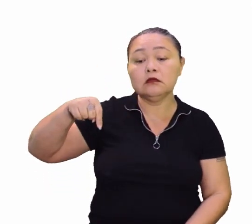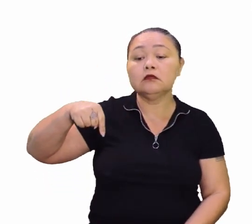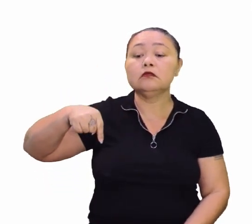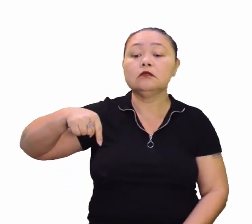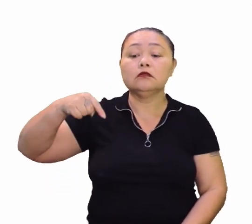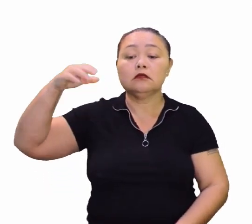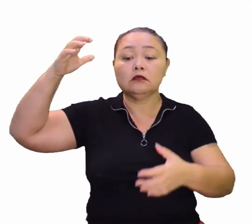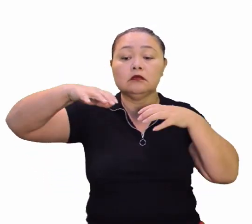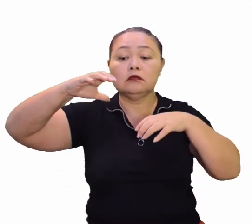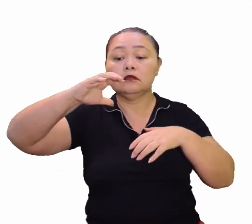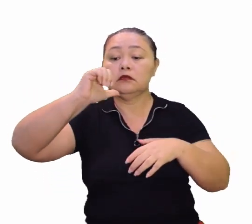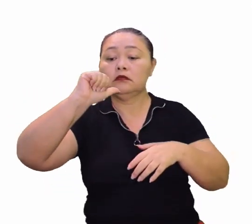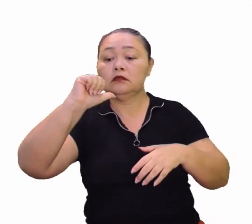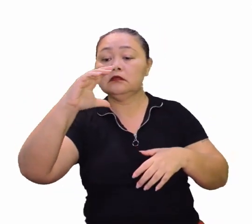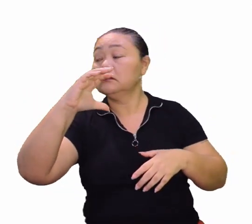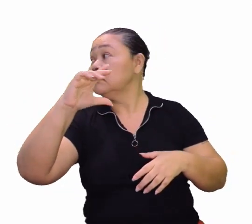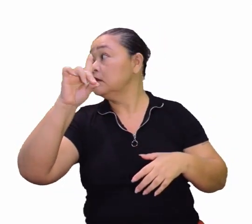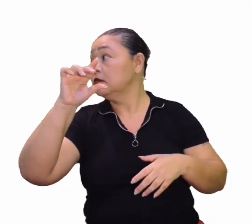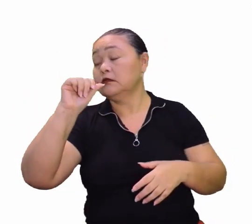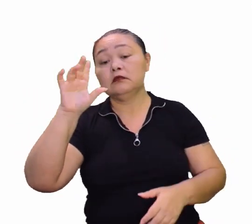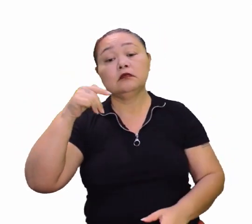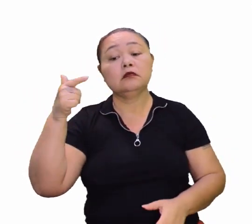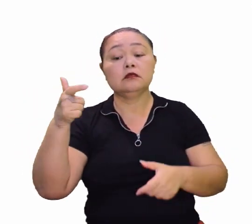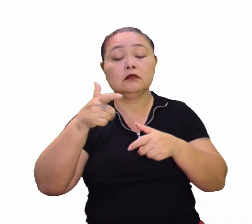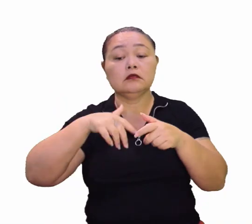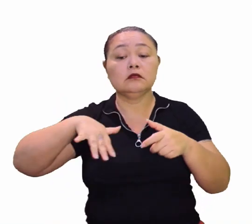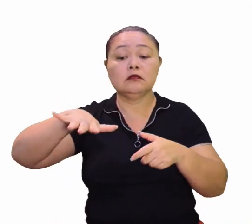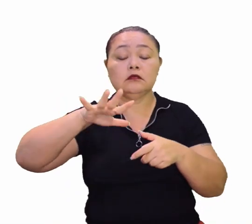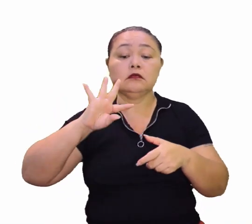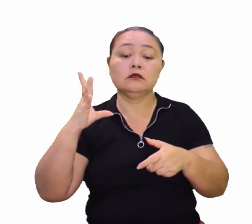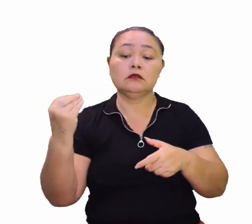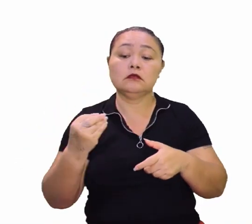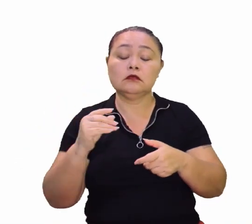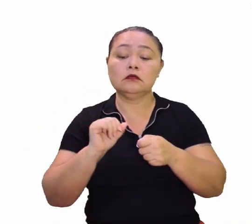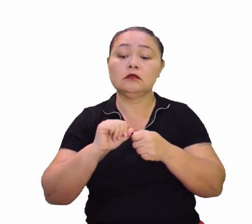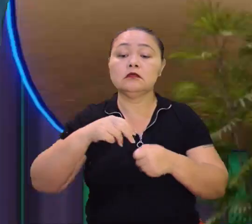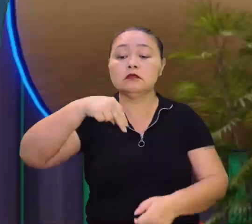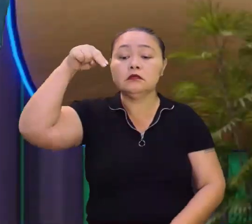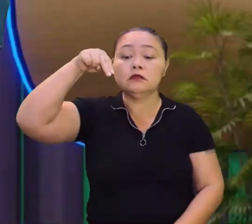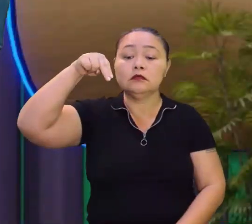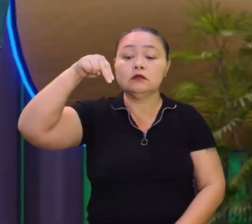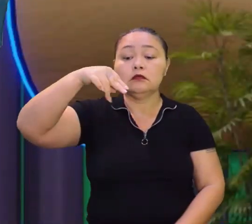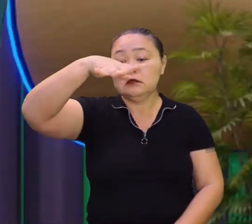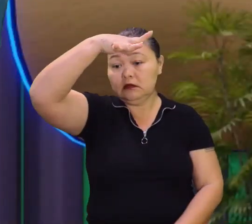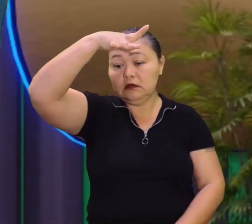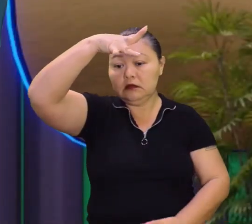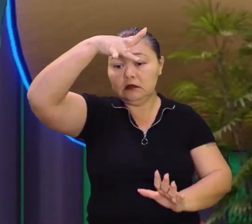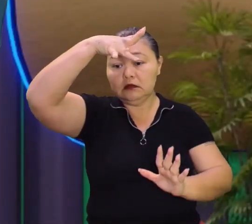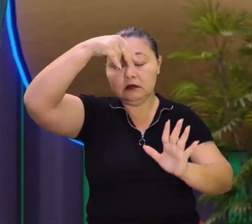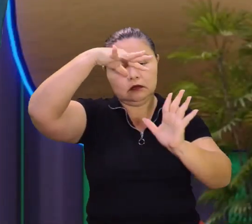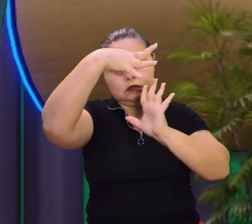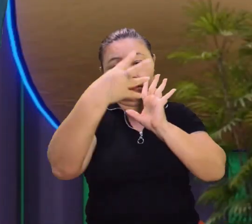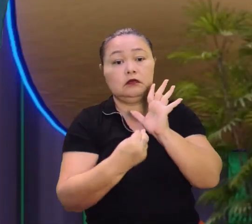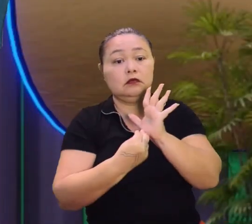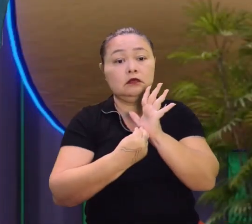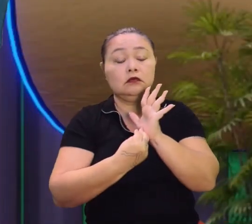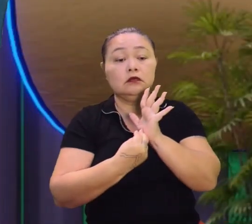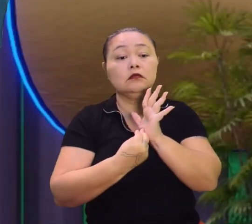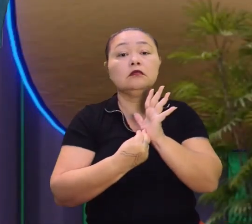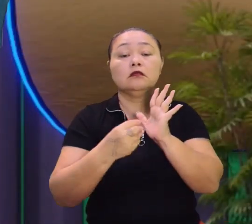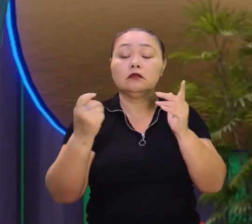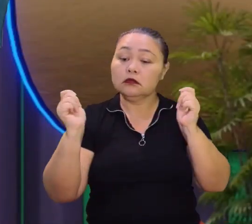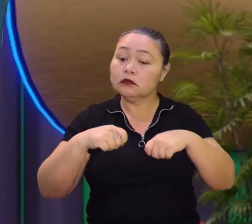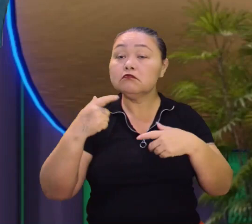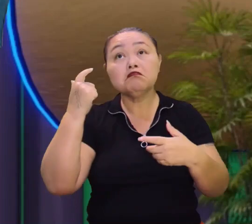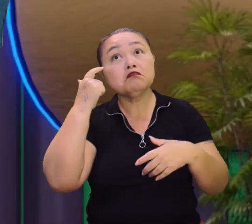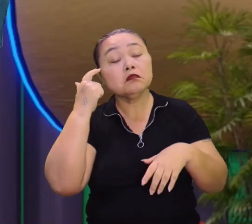essa chuva bem intensa, por exemplo, em toda a região norte do Amazonas? Né? Então é algo que a